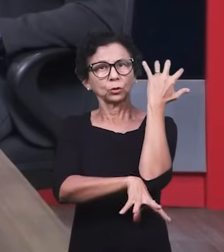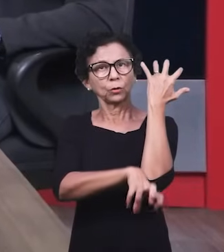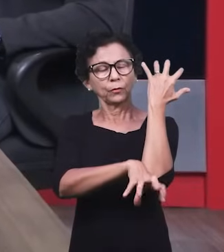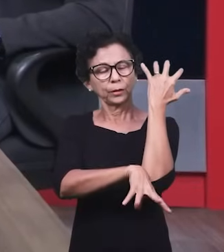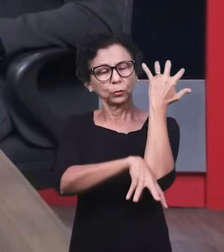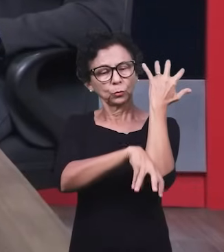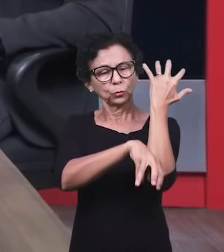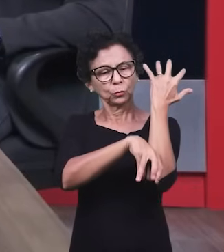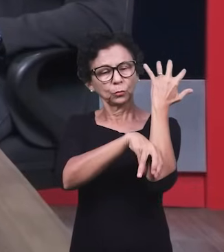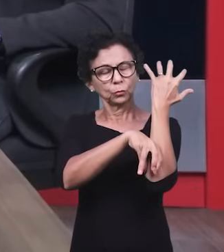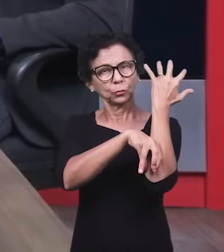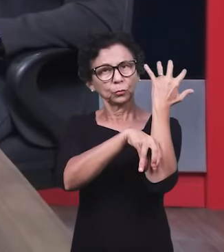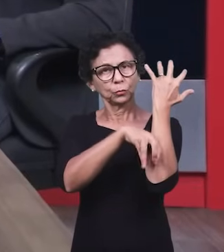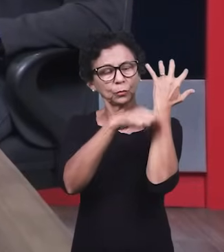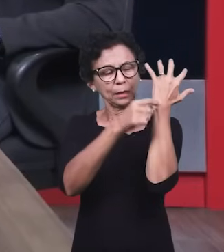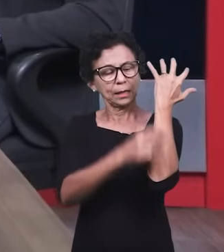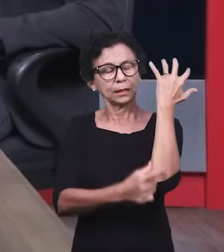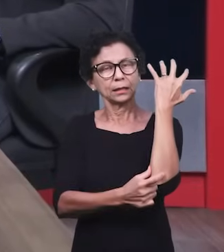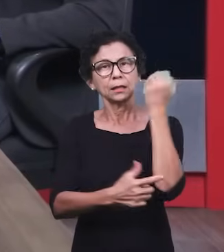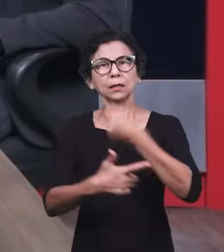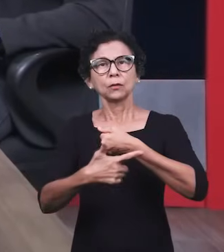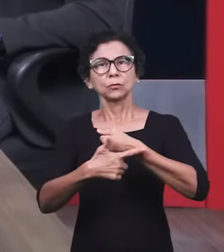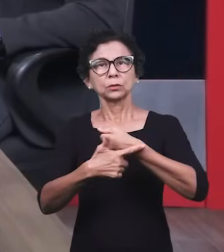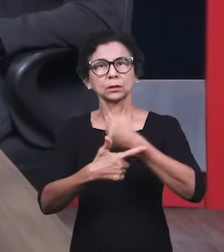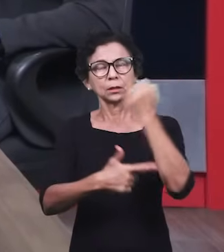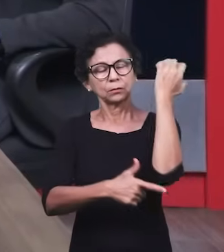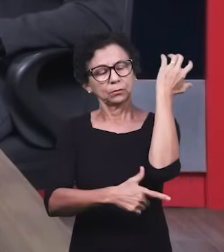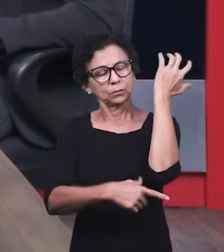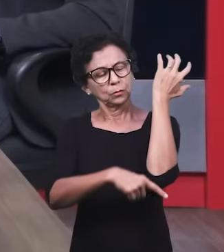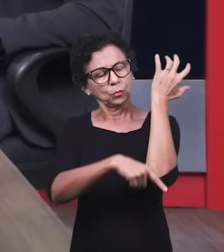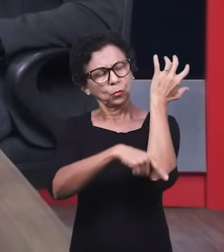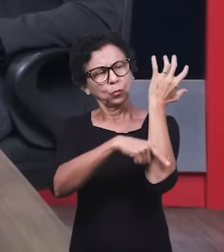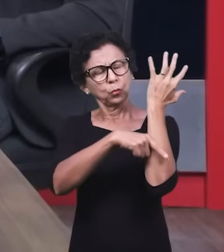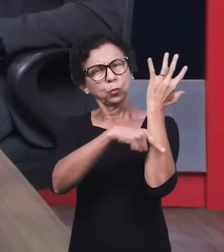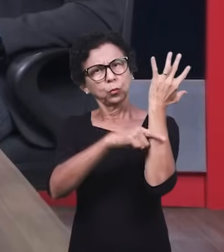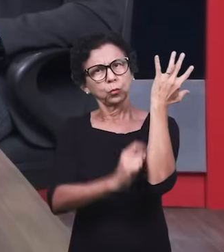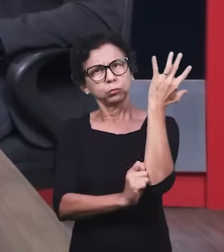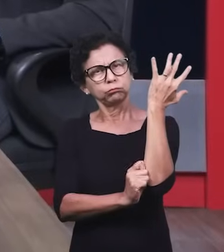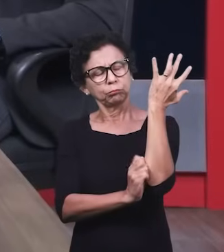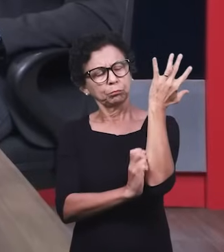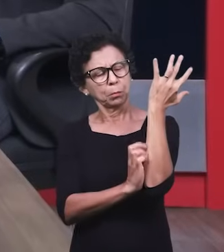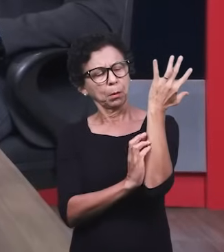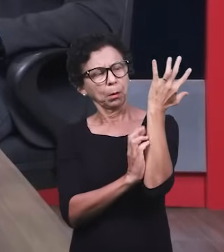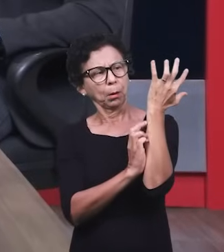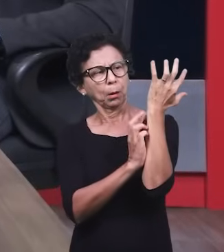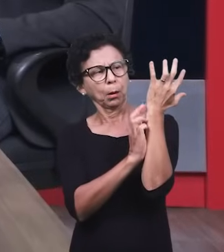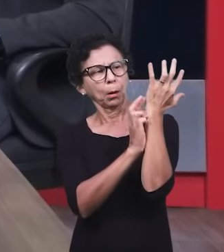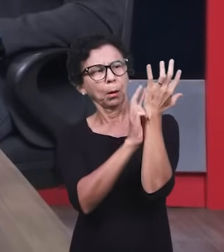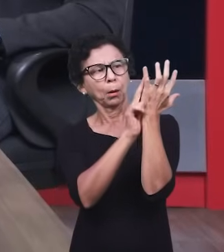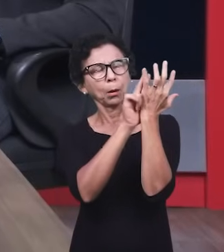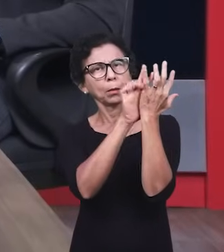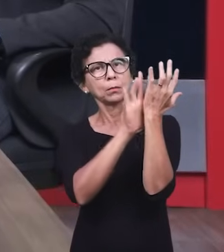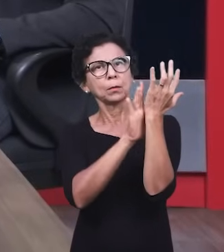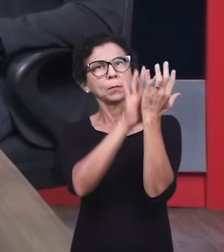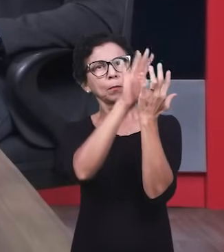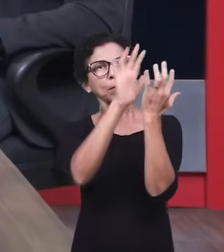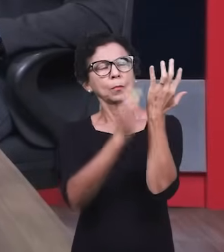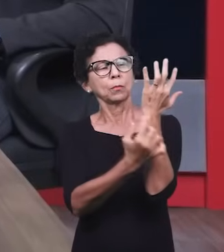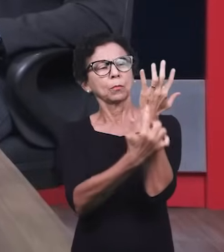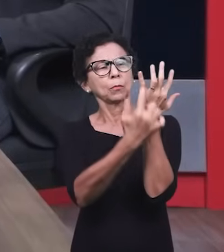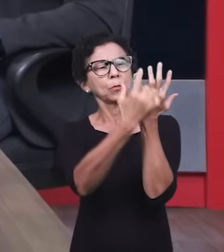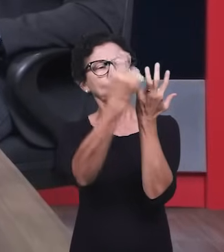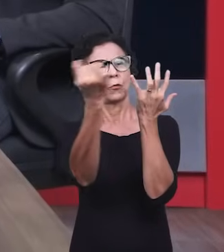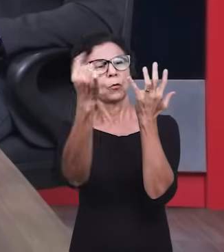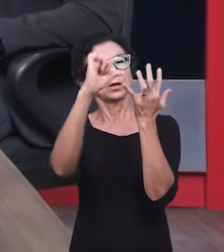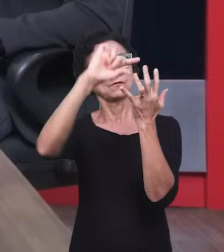armazenando temos ali O cau que tá fazendo a condução de todas essas desses dessa absorção e as folhas